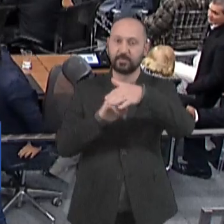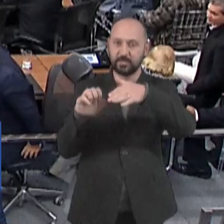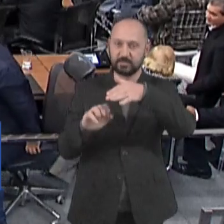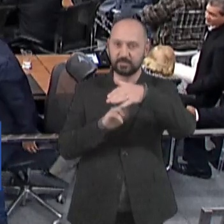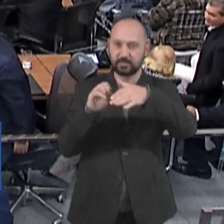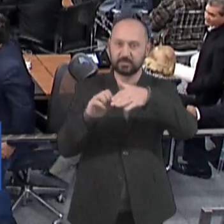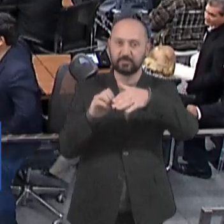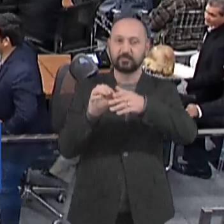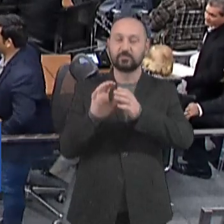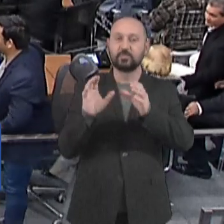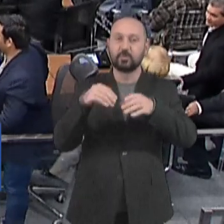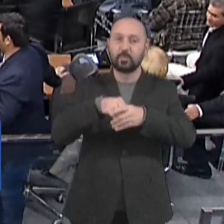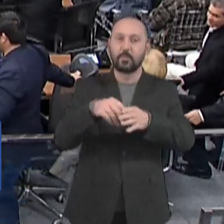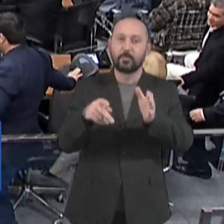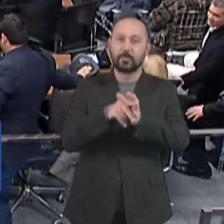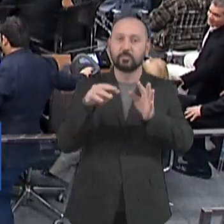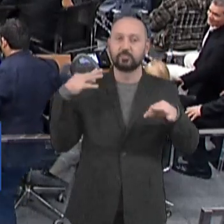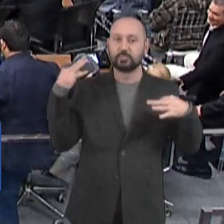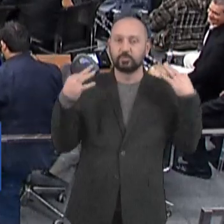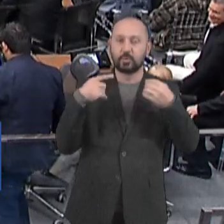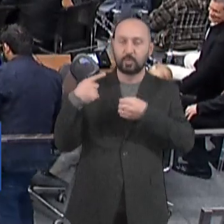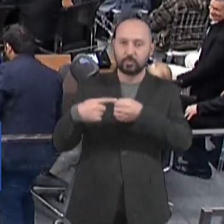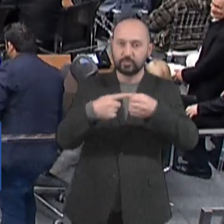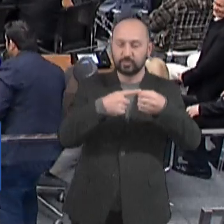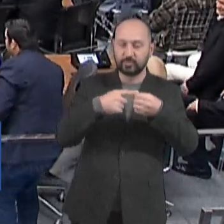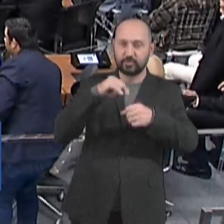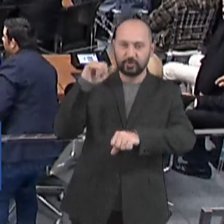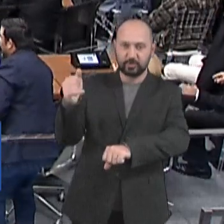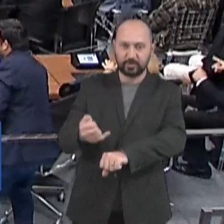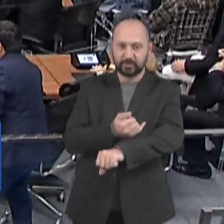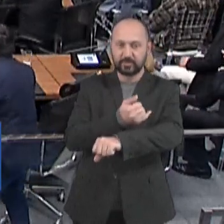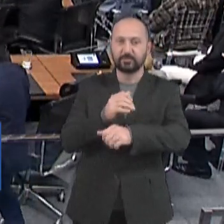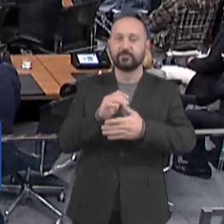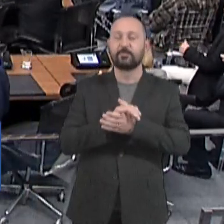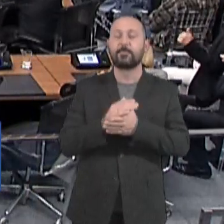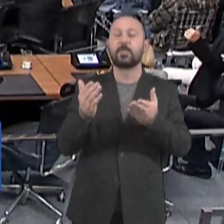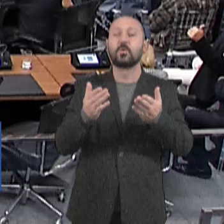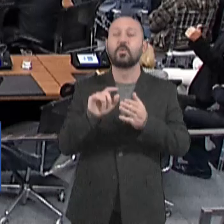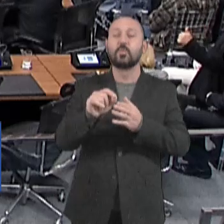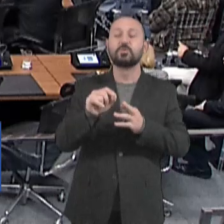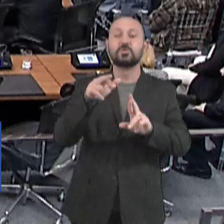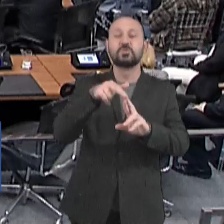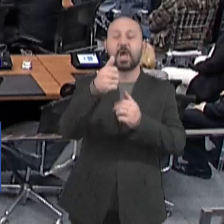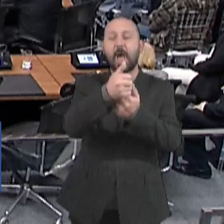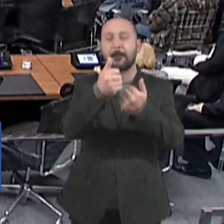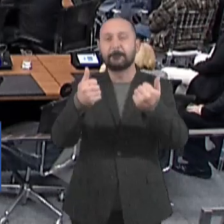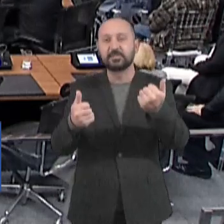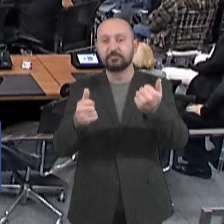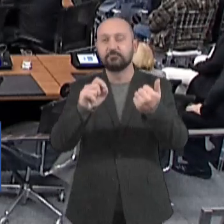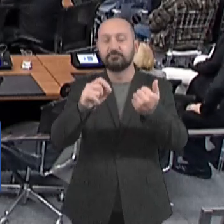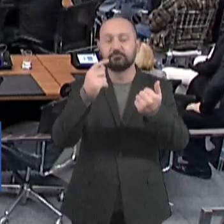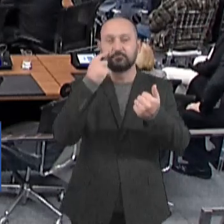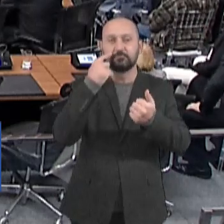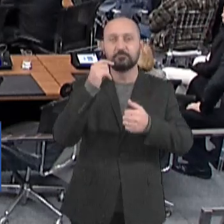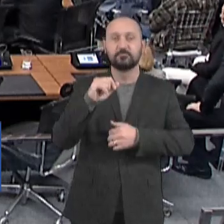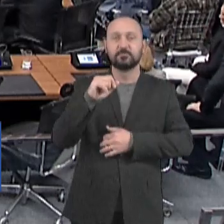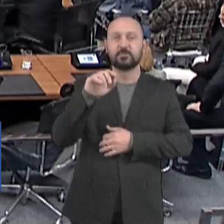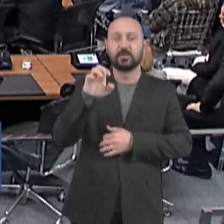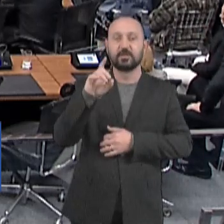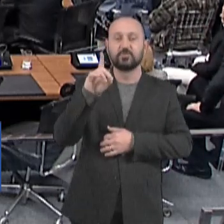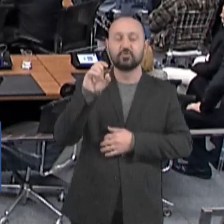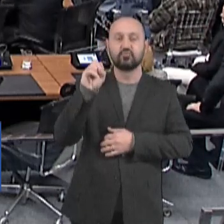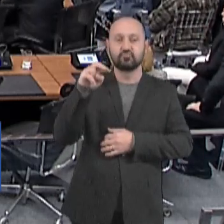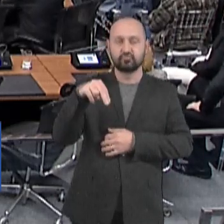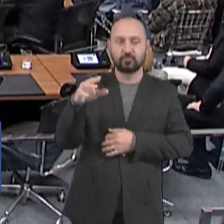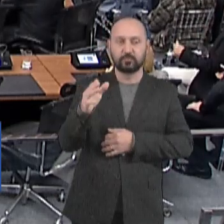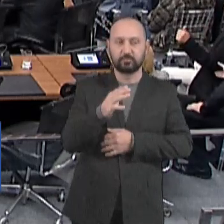empresário do segmento de turismo lá do município de Jardim. Nesta sessão solene está sendo representado pelo senhor